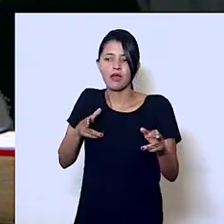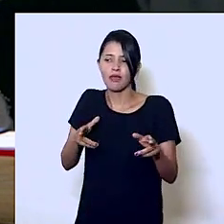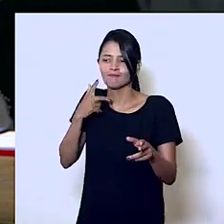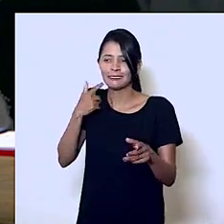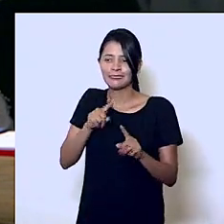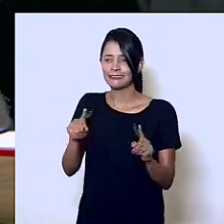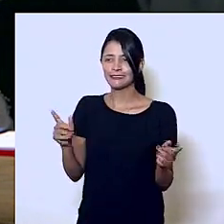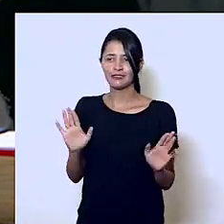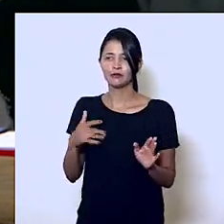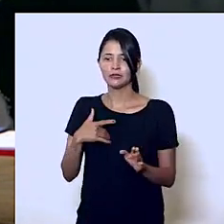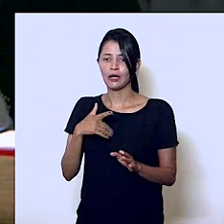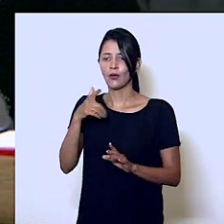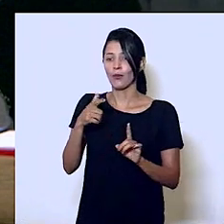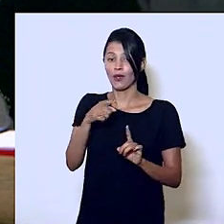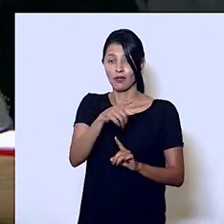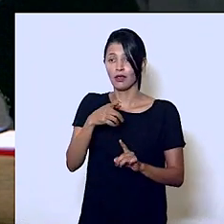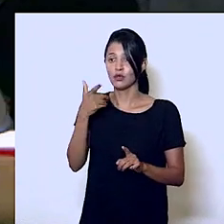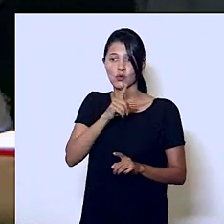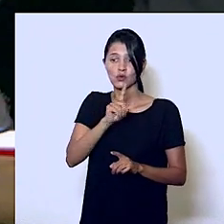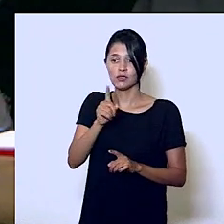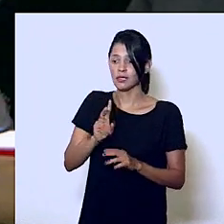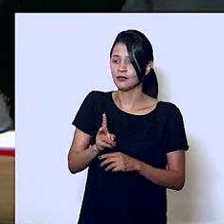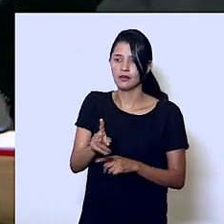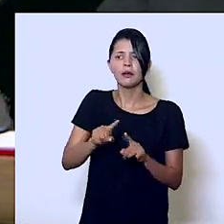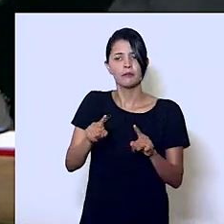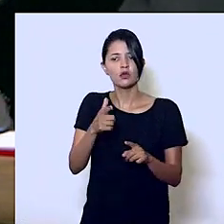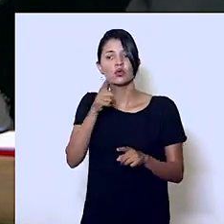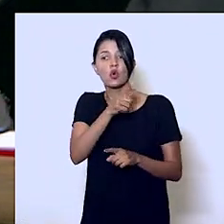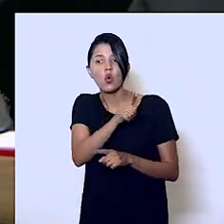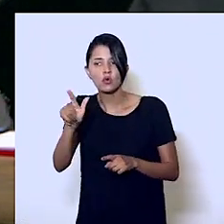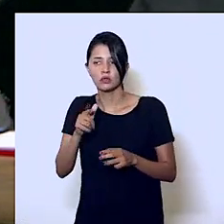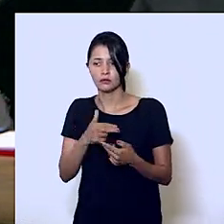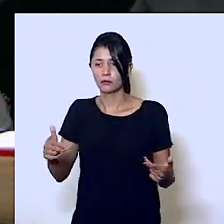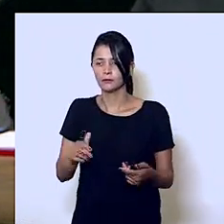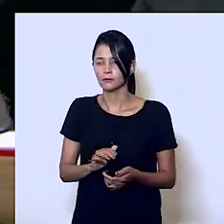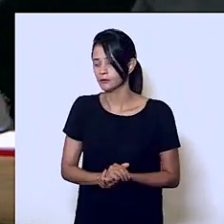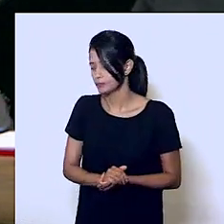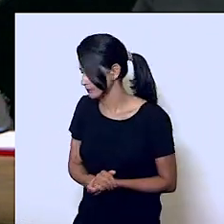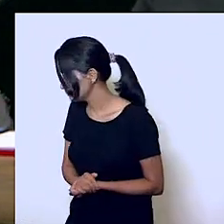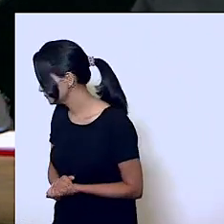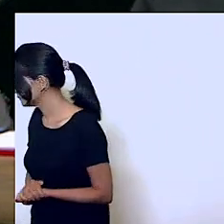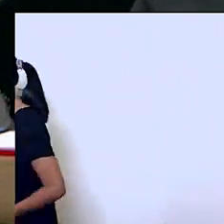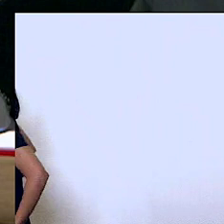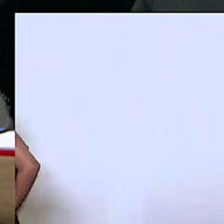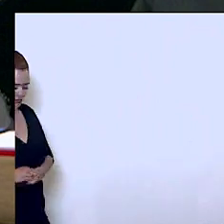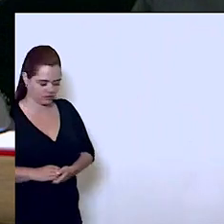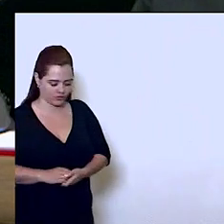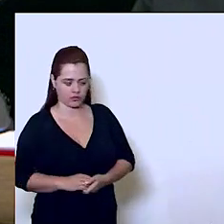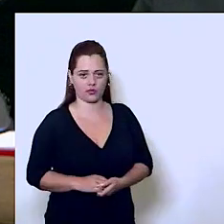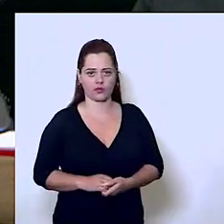não consegue levar isso a gente. Mas ele consegue outra coisa. O Paulo percebe logo que o mundo ia mudar.